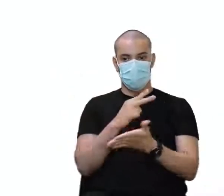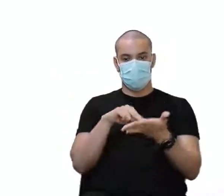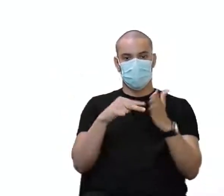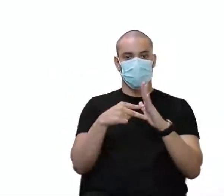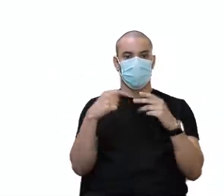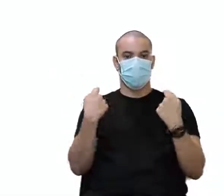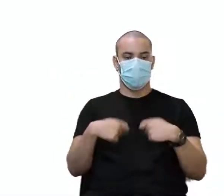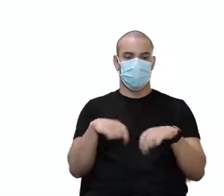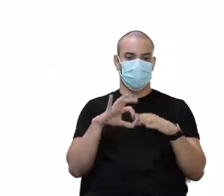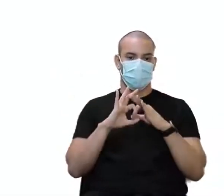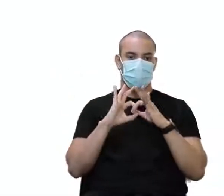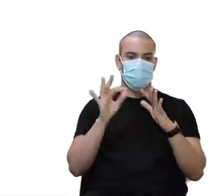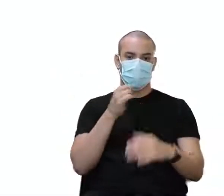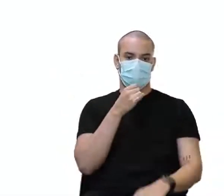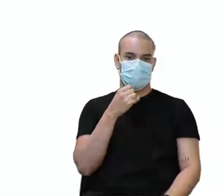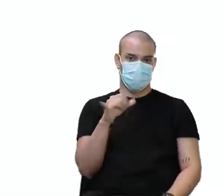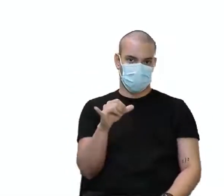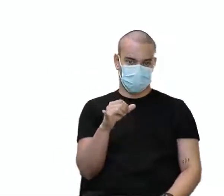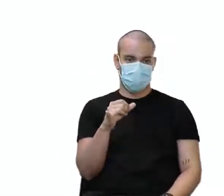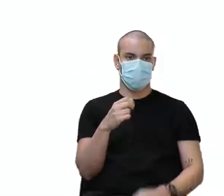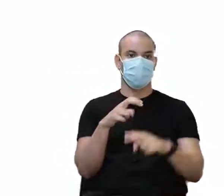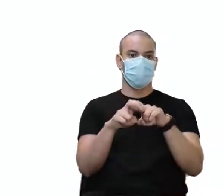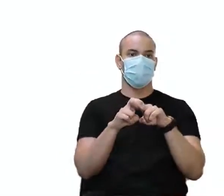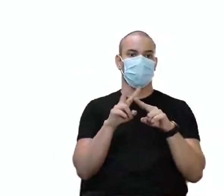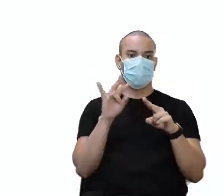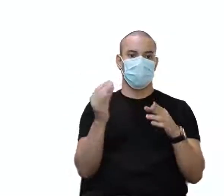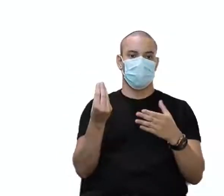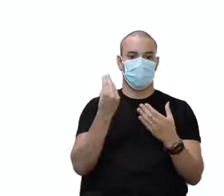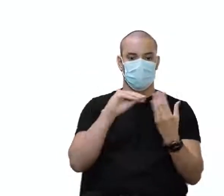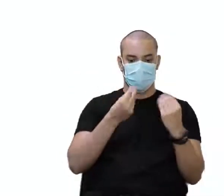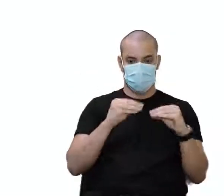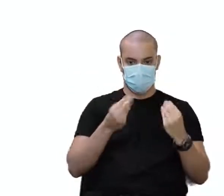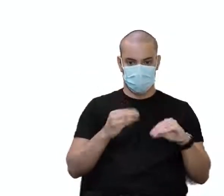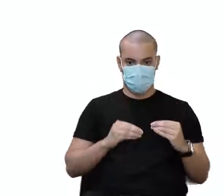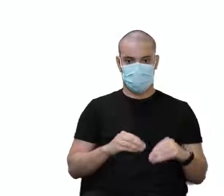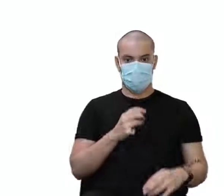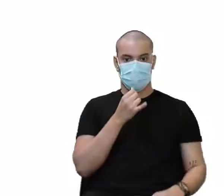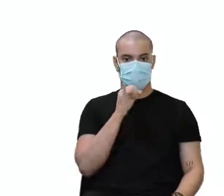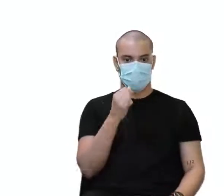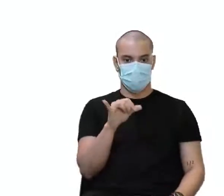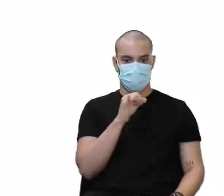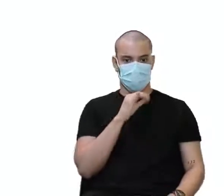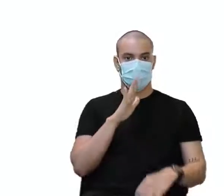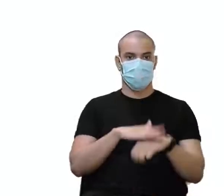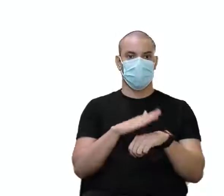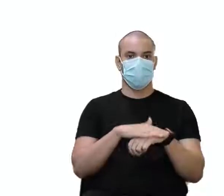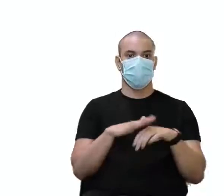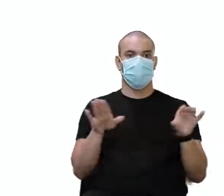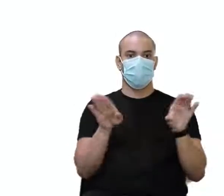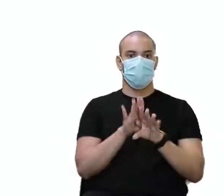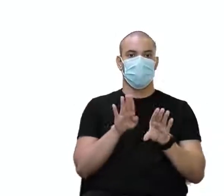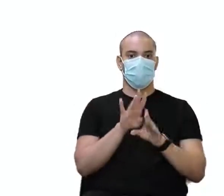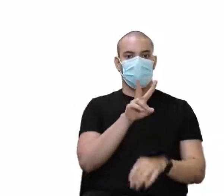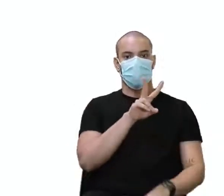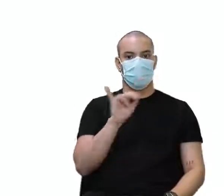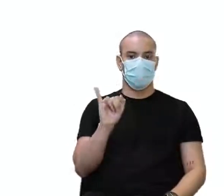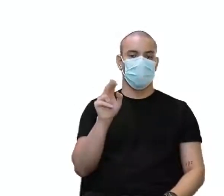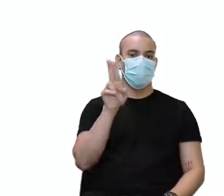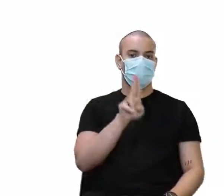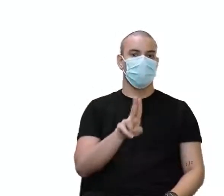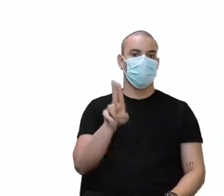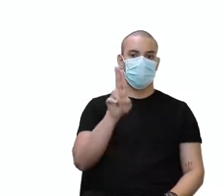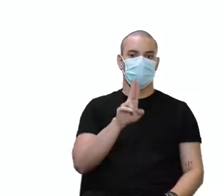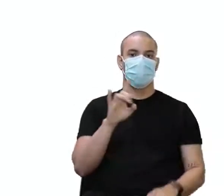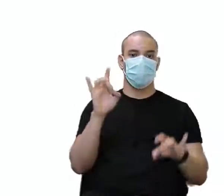ter disponibilidade de energia. Então, ela vai armazenar uma parte dessa energia produzida e vai utilizar o